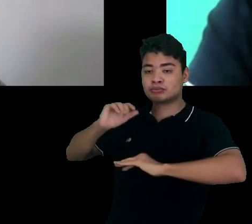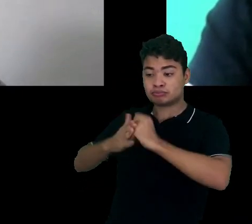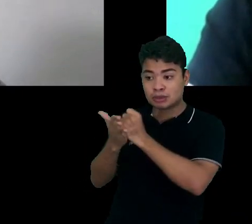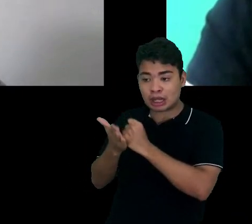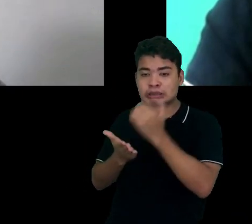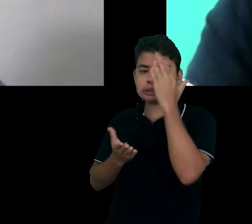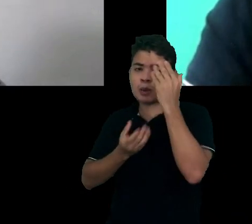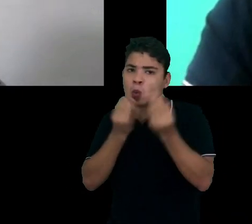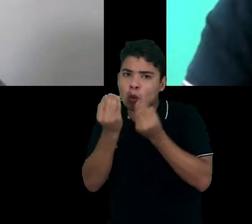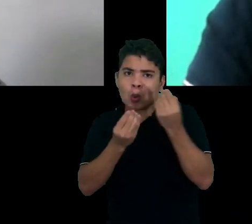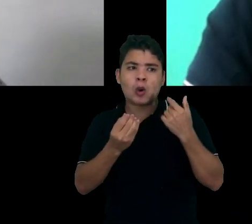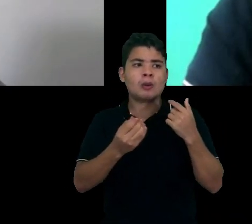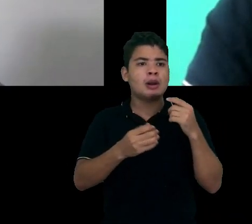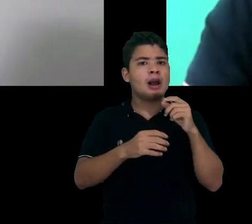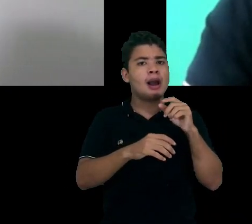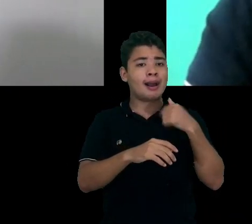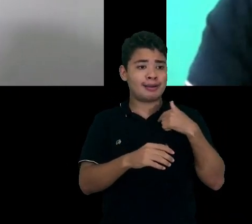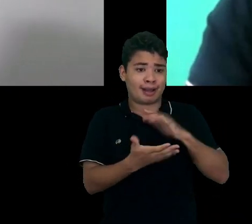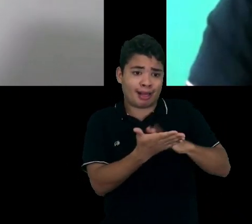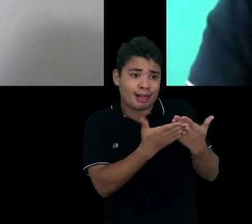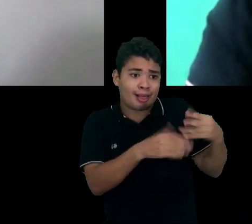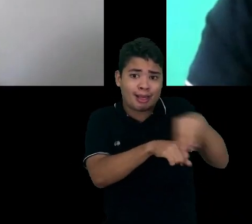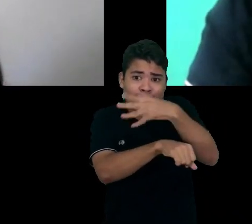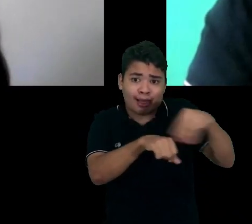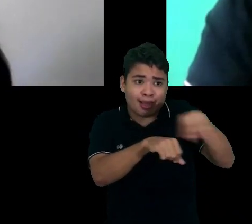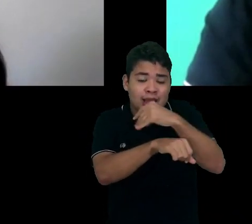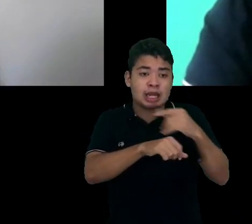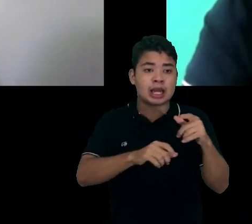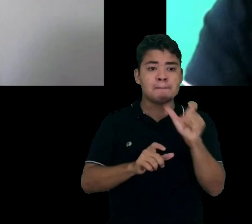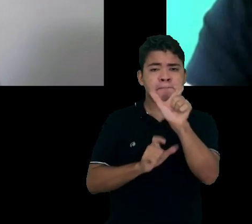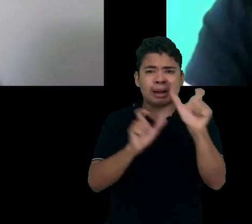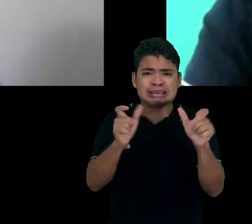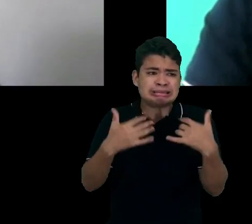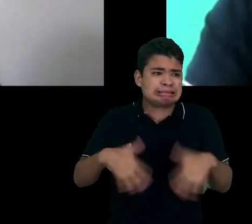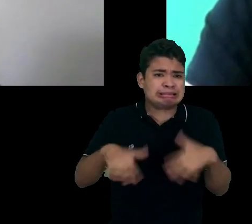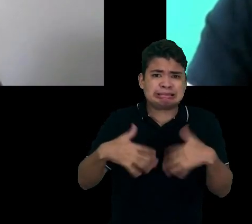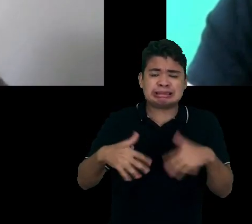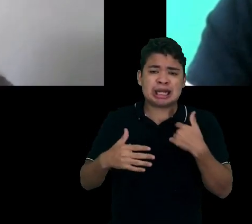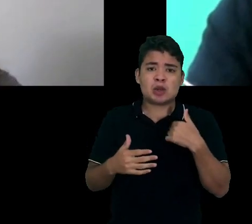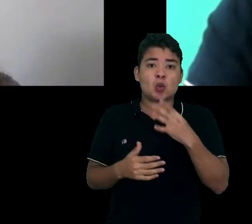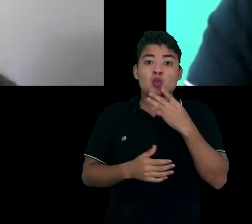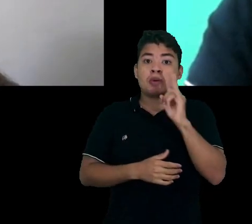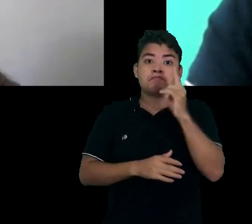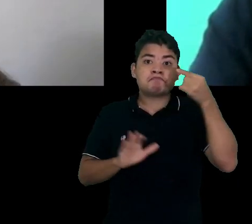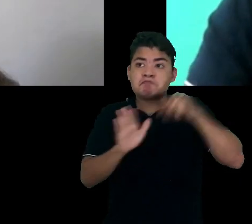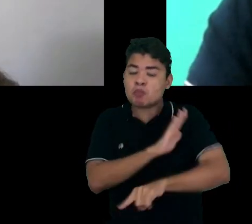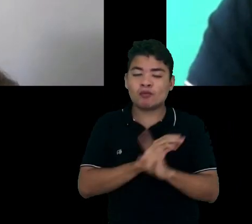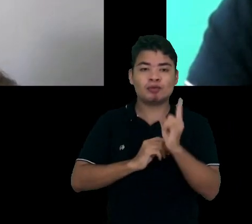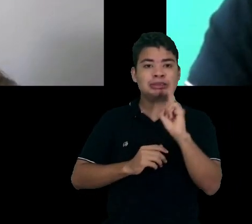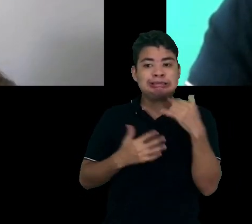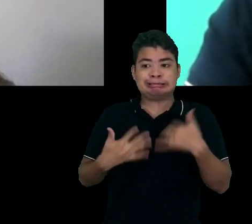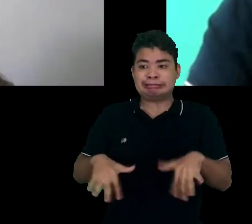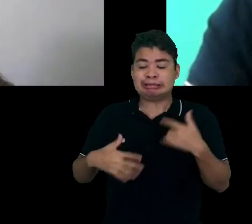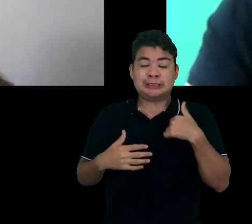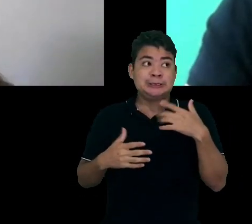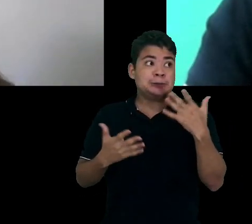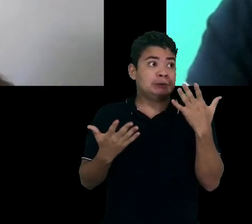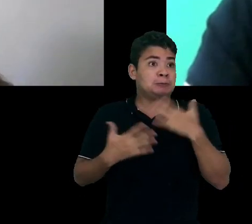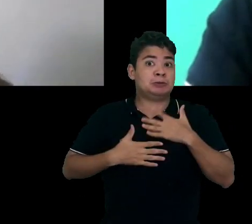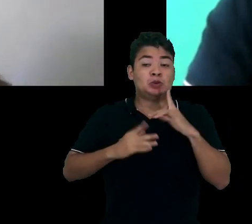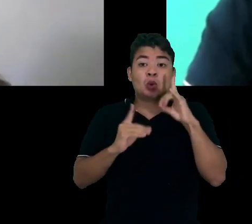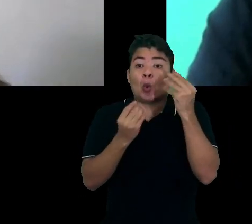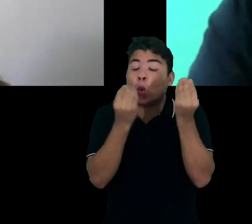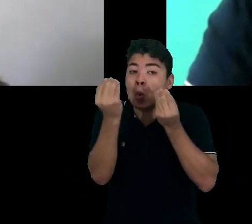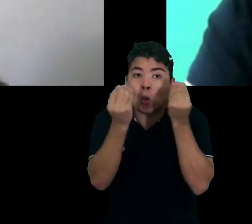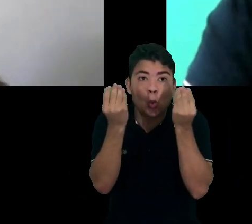ideia daquilo, foi até Imagina. engraçado. Um Aham. monte de palavras assim que eu fiquei, meu Deus do céu. Eu